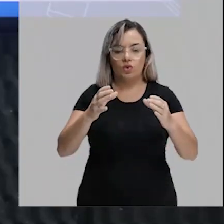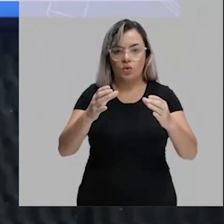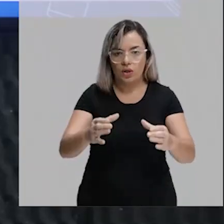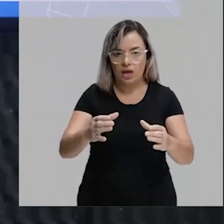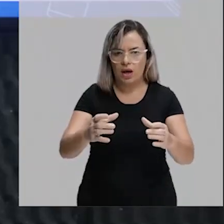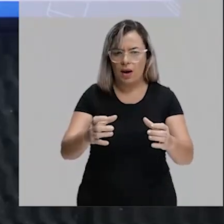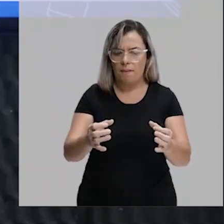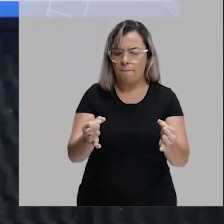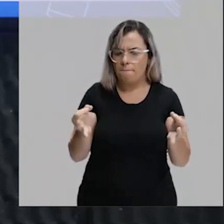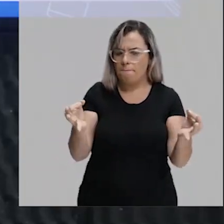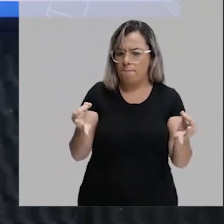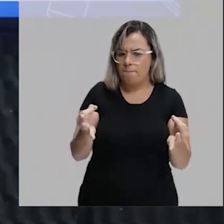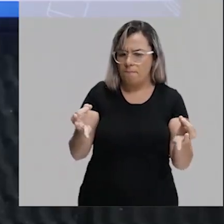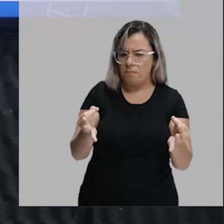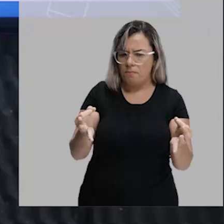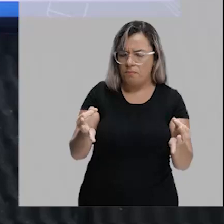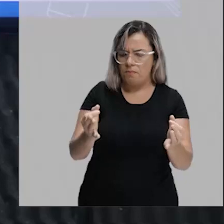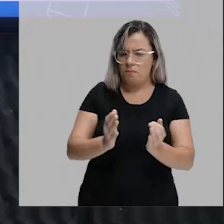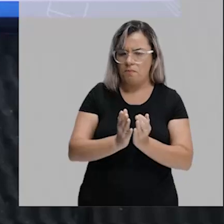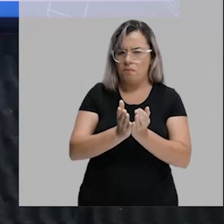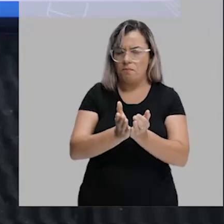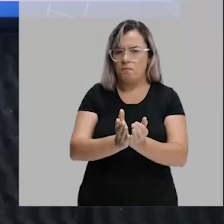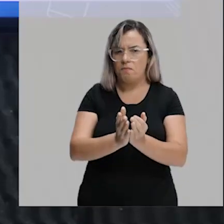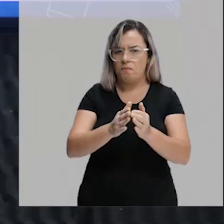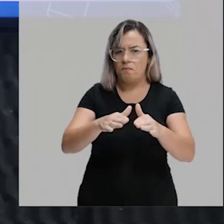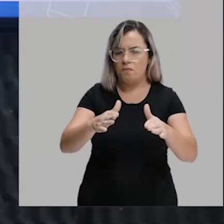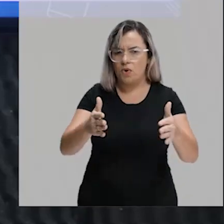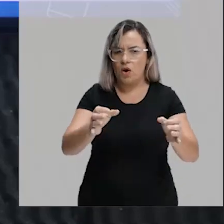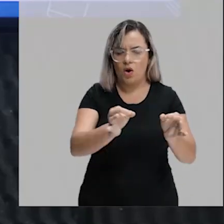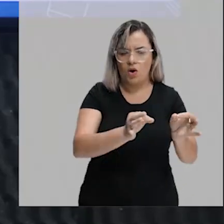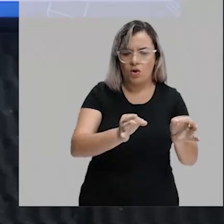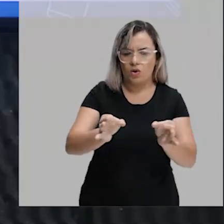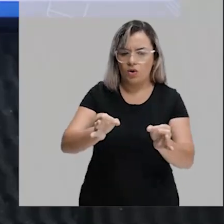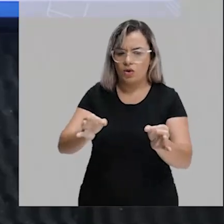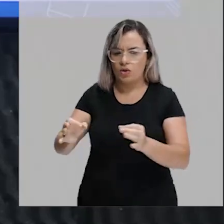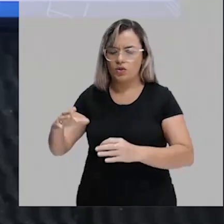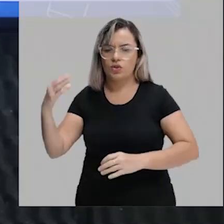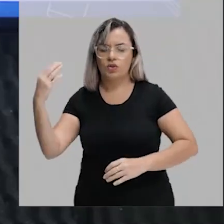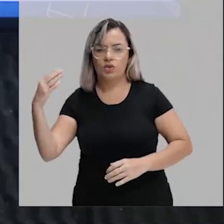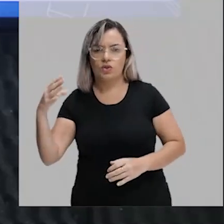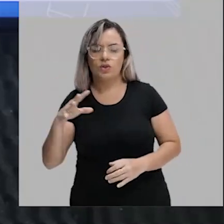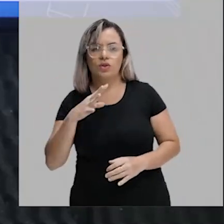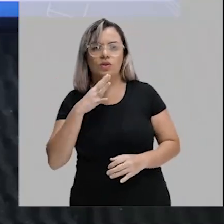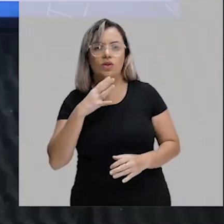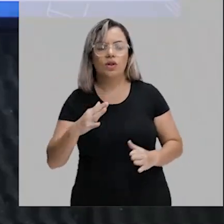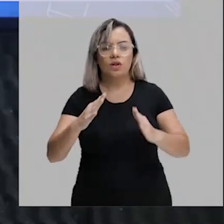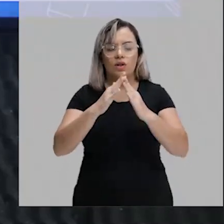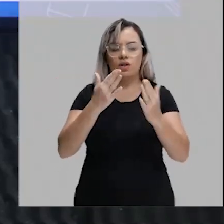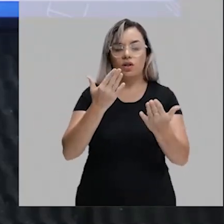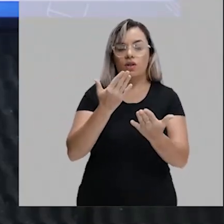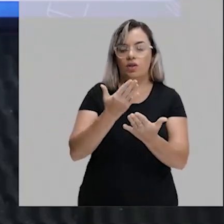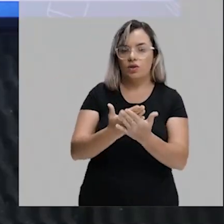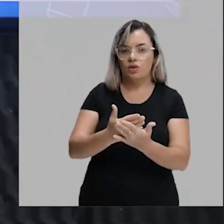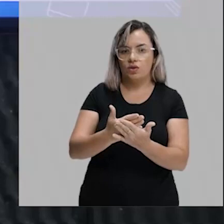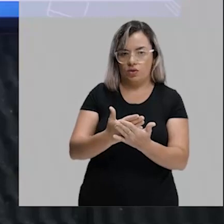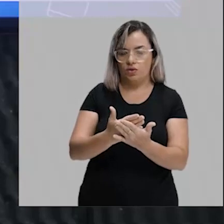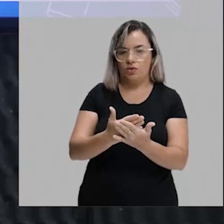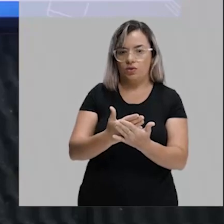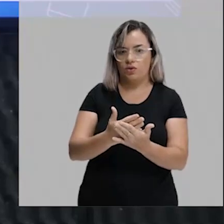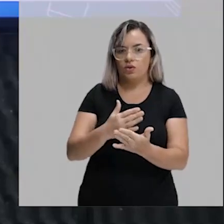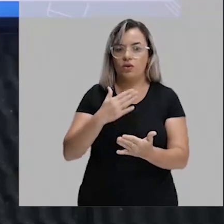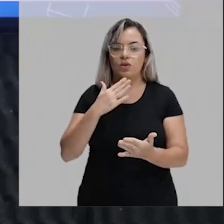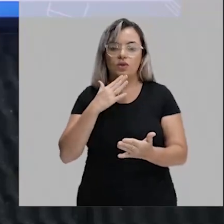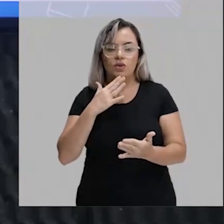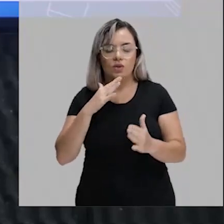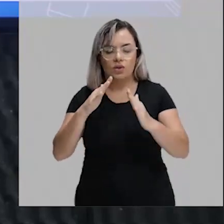Portugal, organizado pelo infante Dom Henrique, que é chamada de Escola de Sagres. A Escola de Sagres, ali você